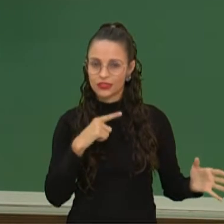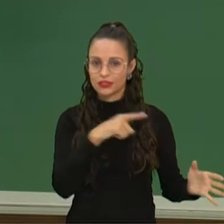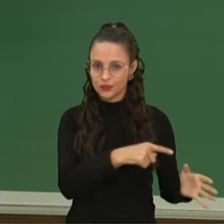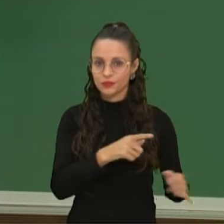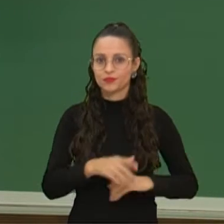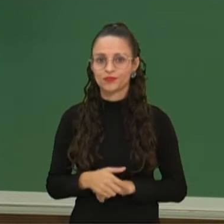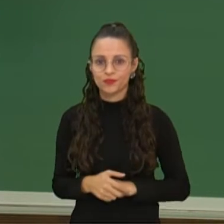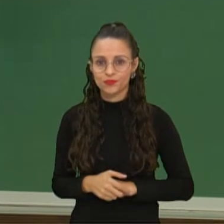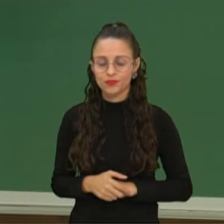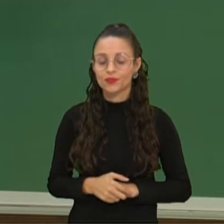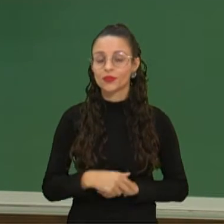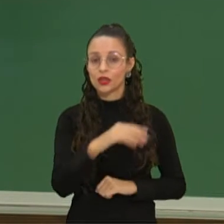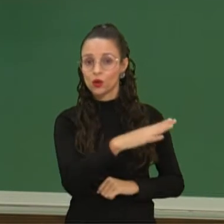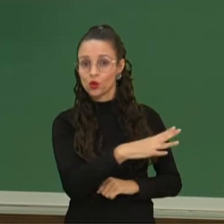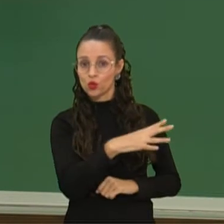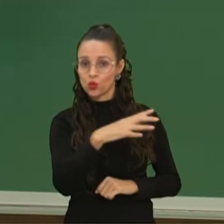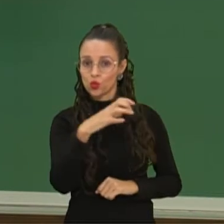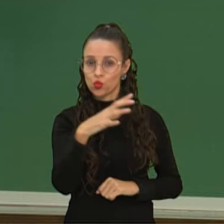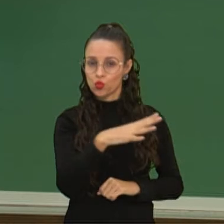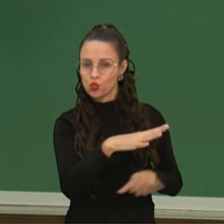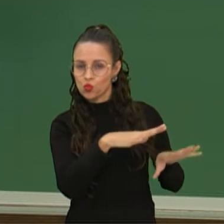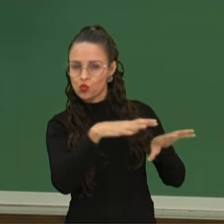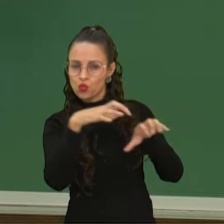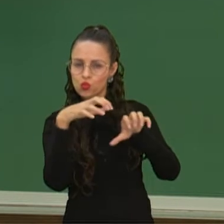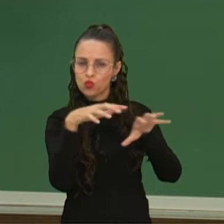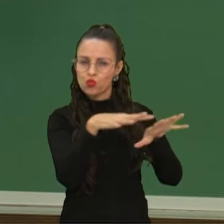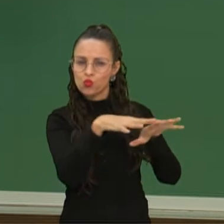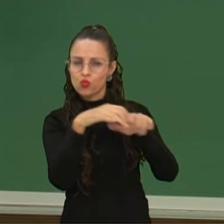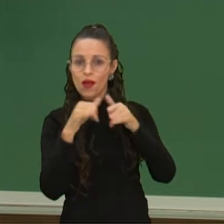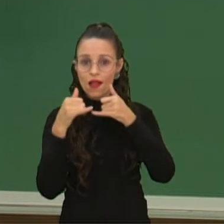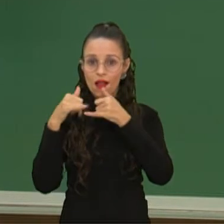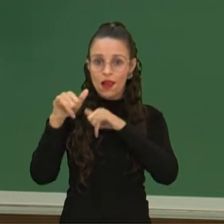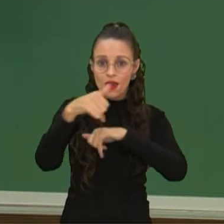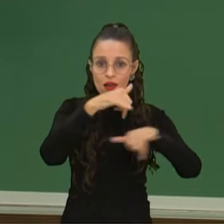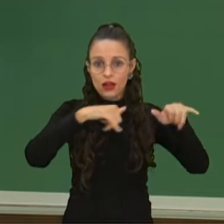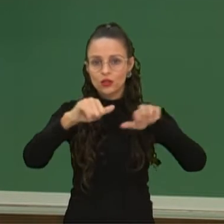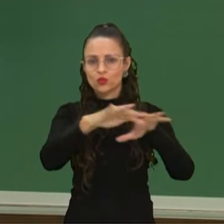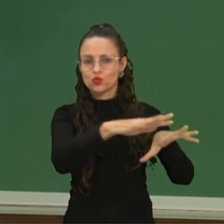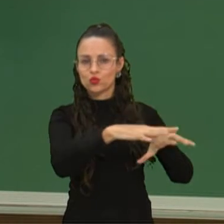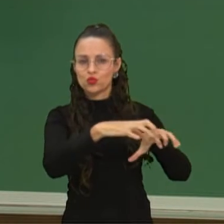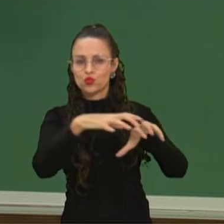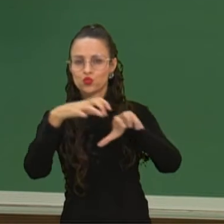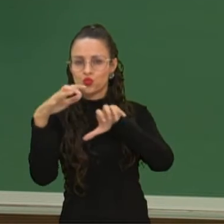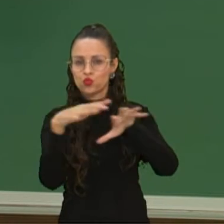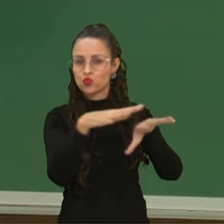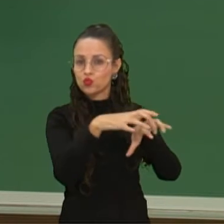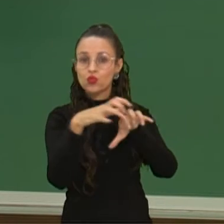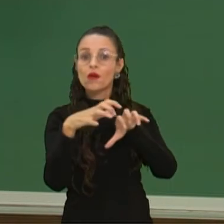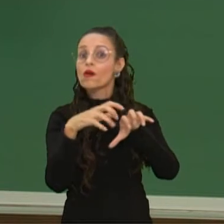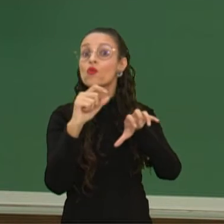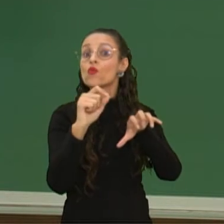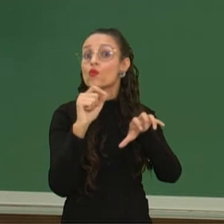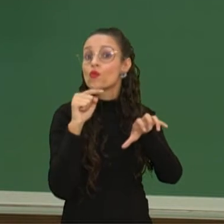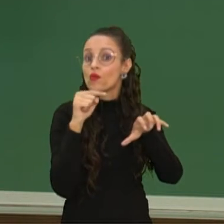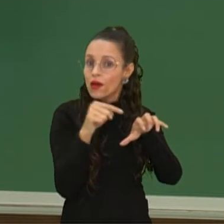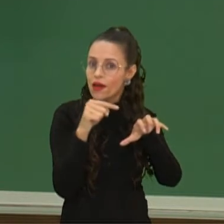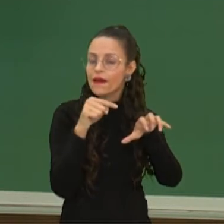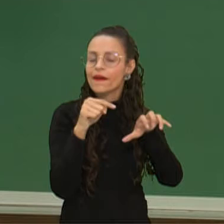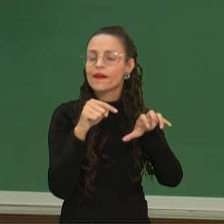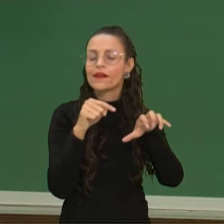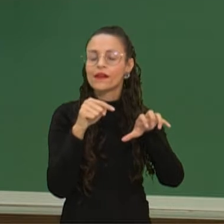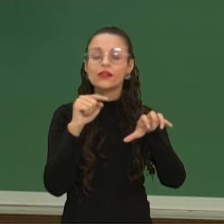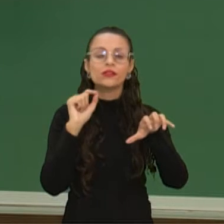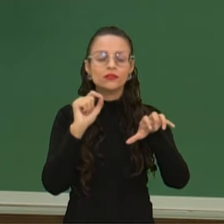Essas micro-ondas eletromagnéticas, chamadas de magnetrons, elas eram geradas